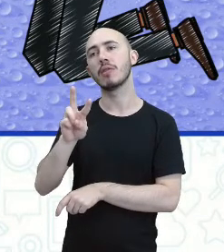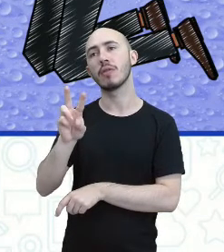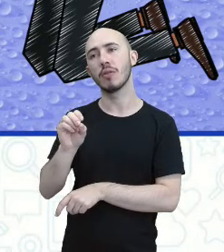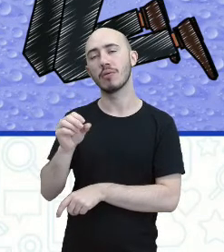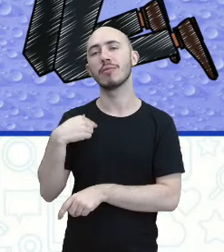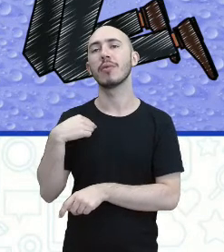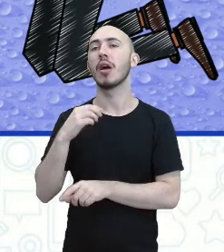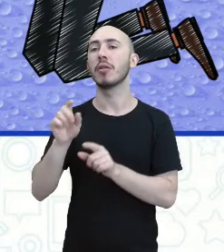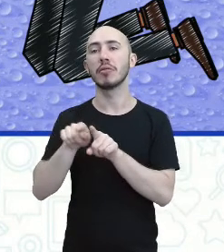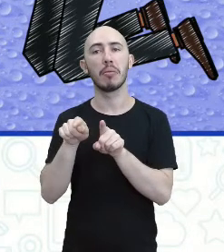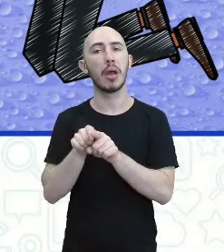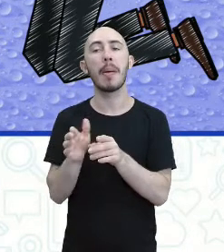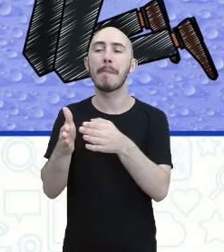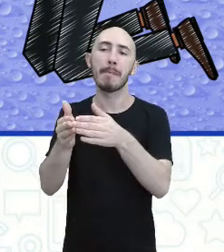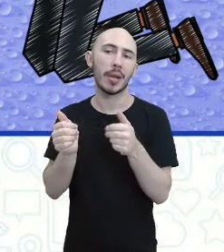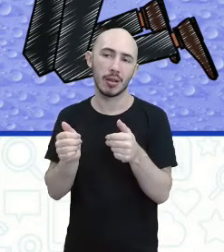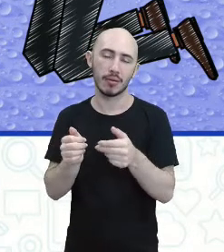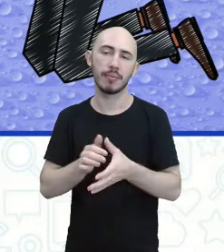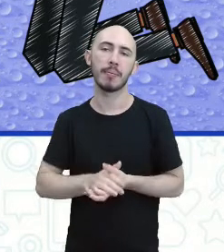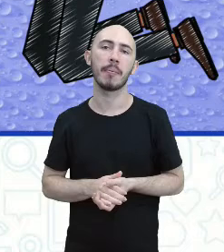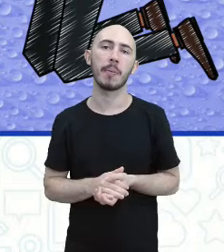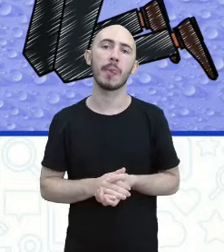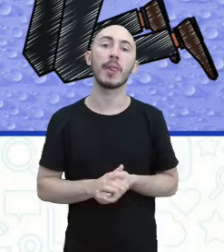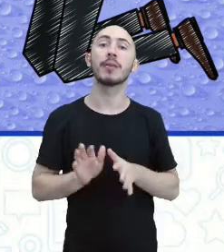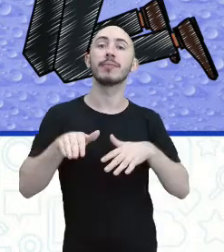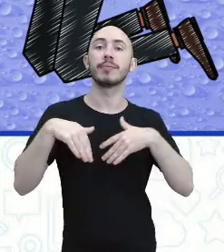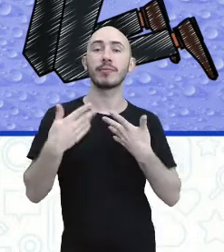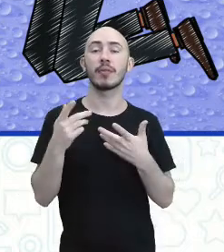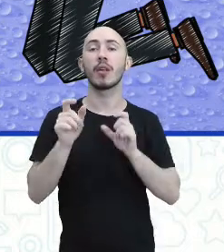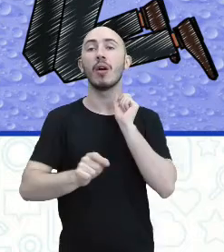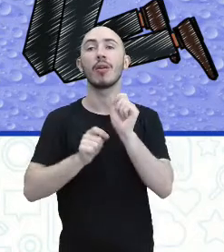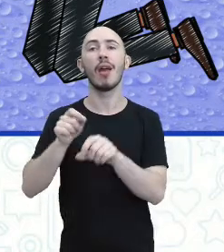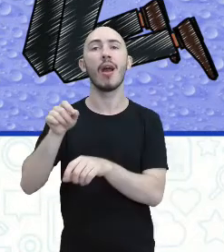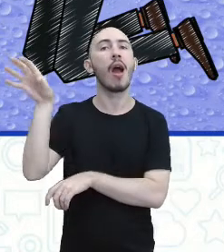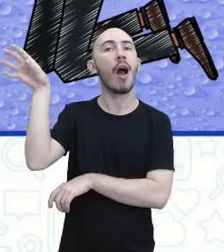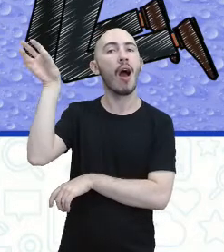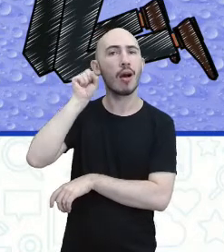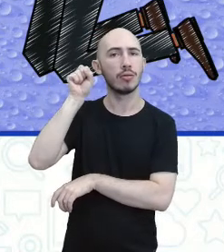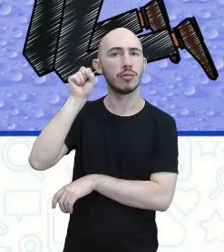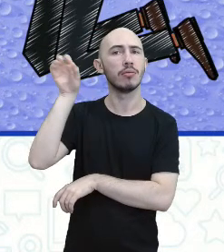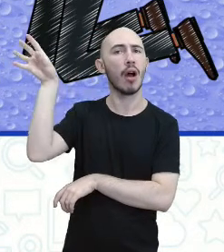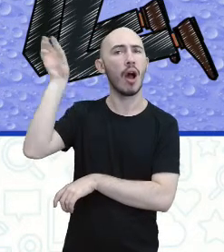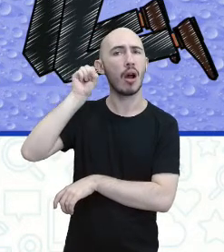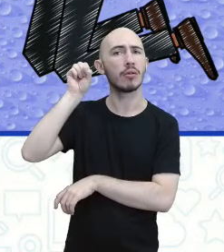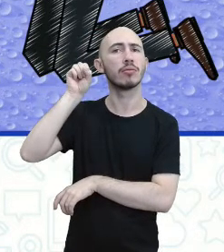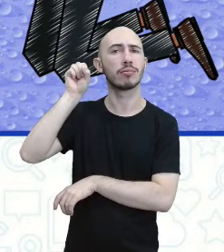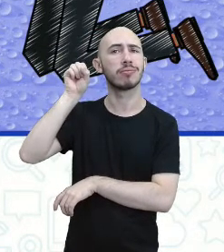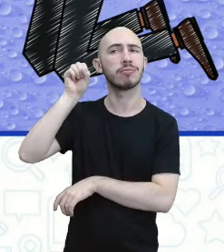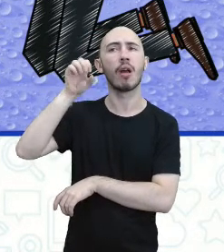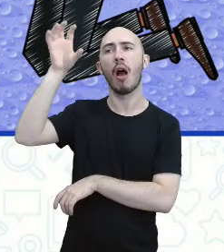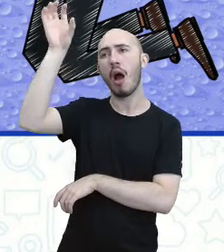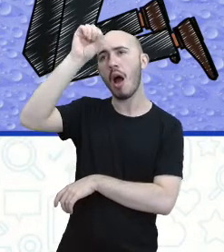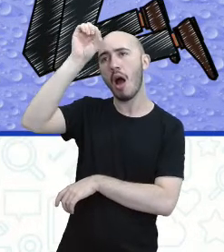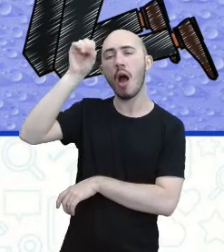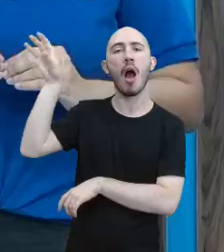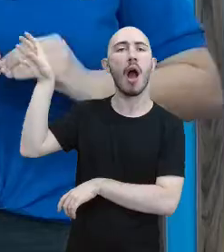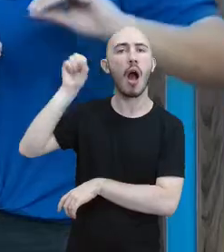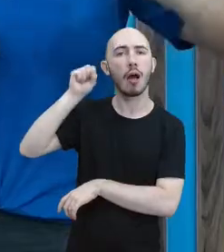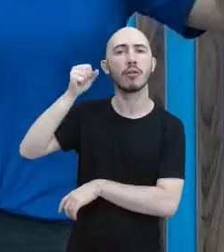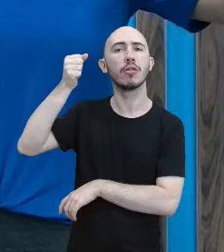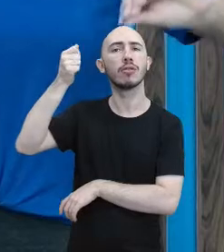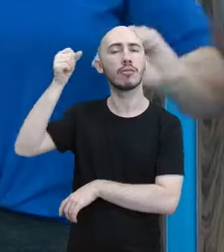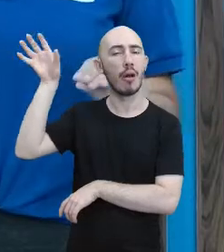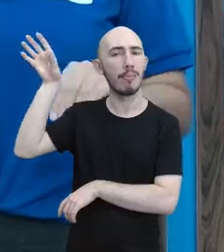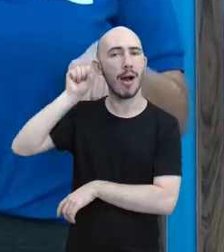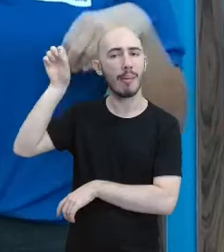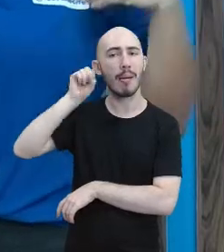solicitação. Por exemplo, no tutorial em áudio que nós ouvimos, a gente tem o quê? A gente